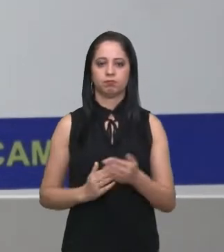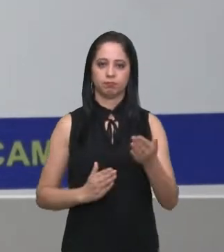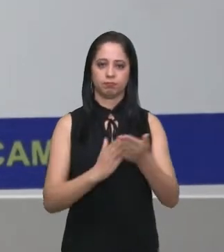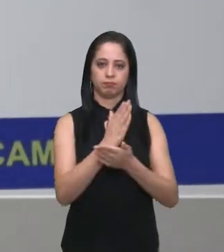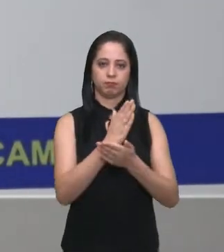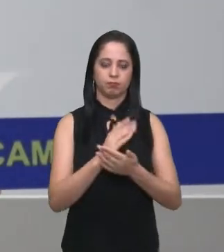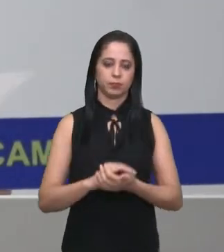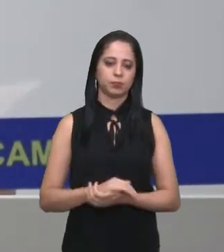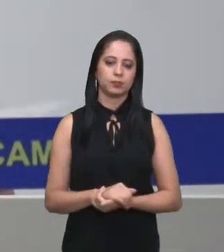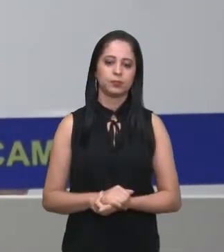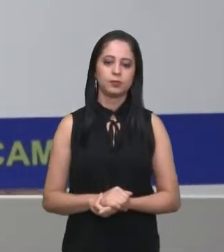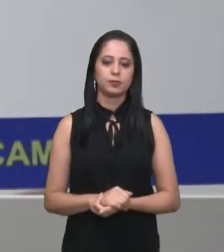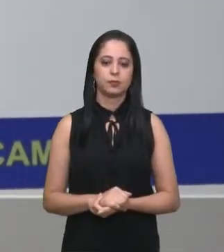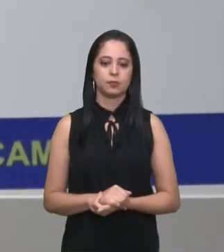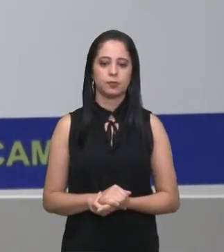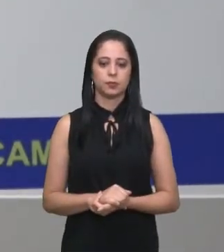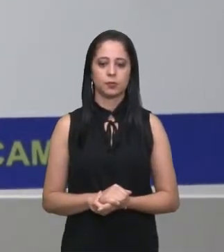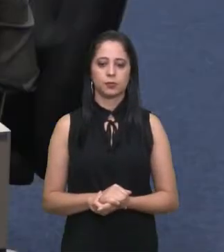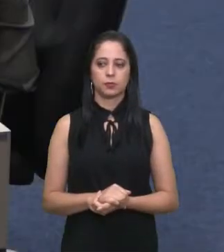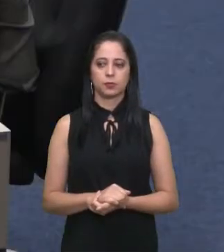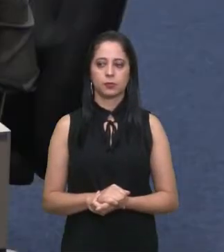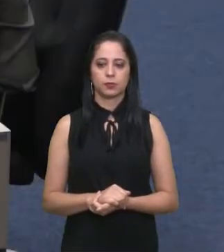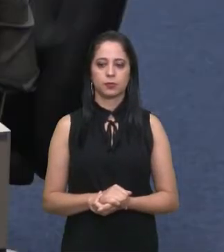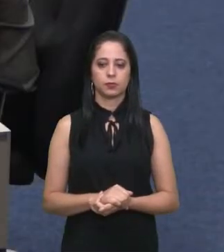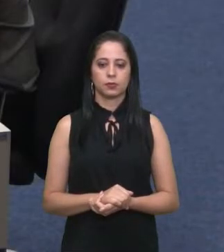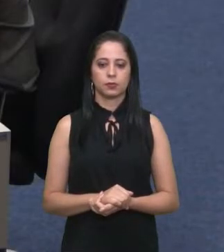unanimidade. Tem mais?